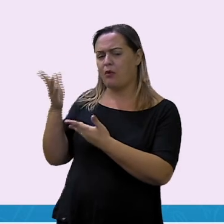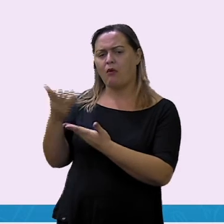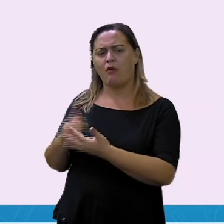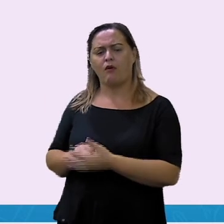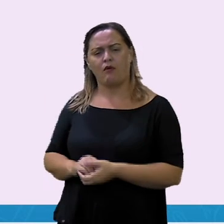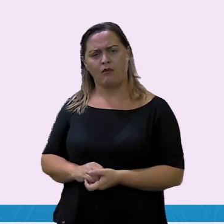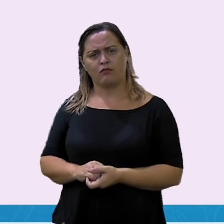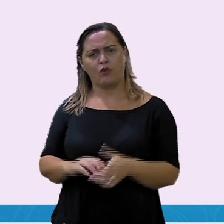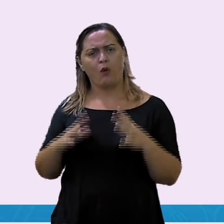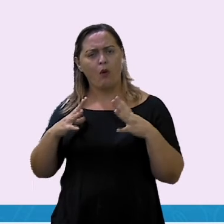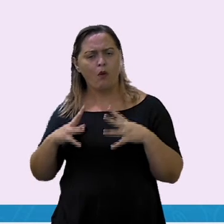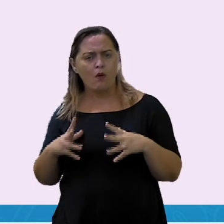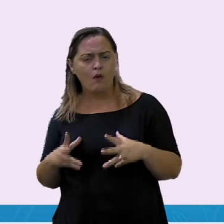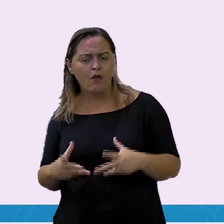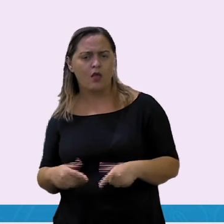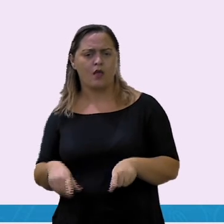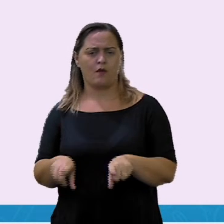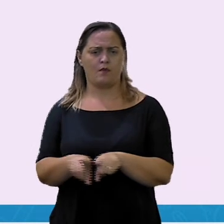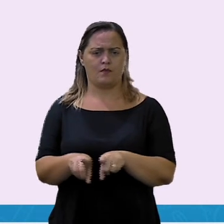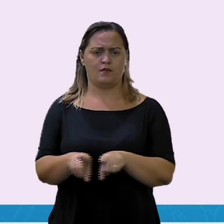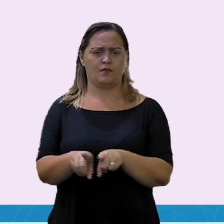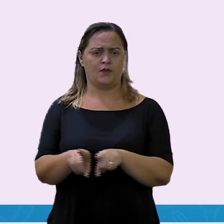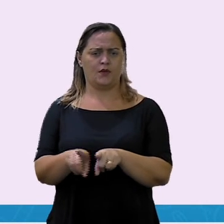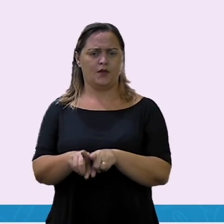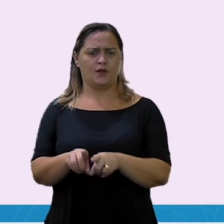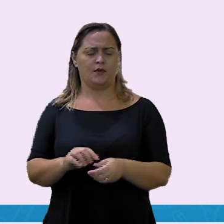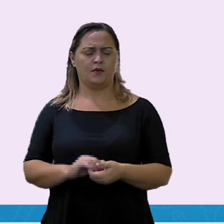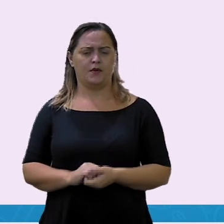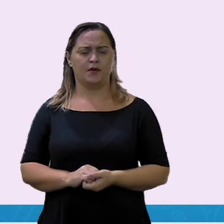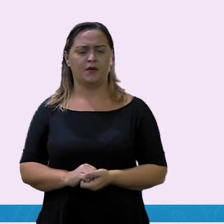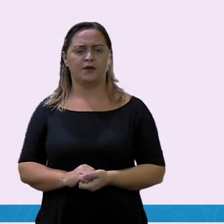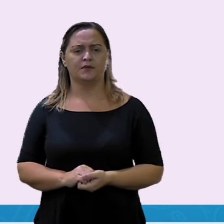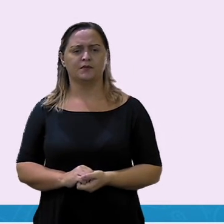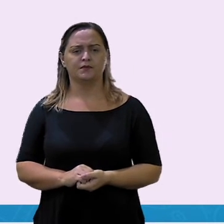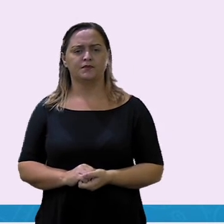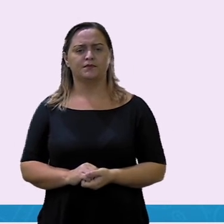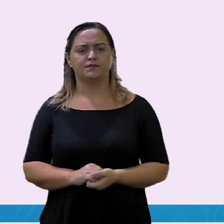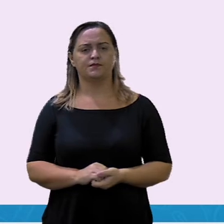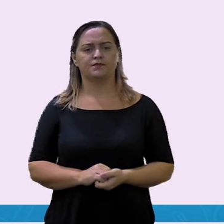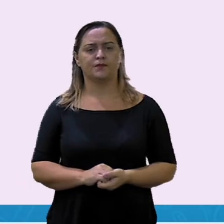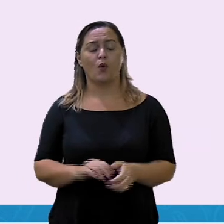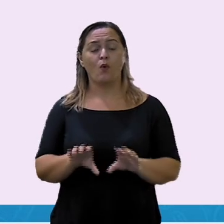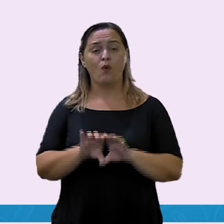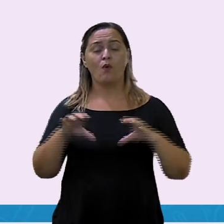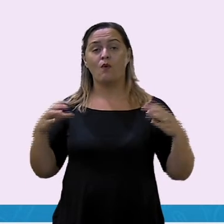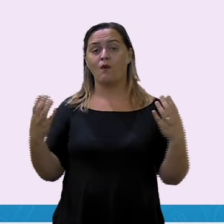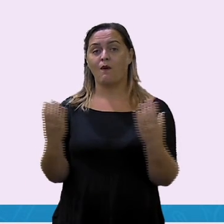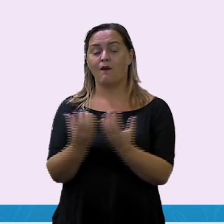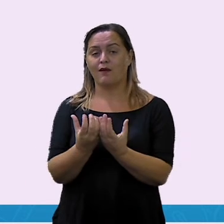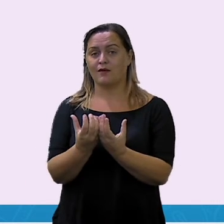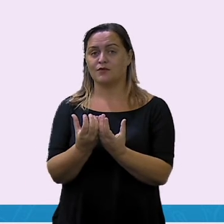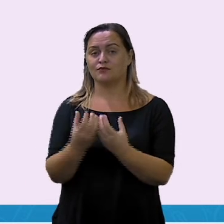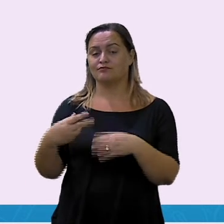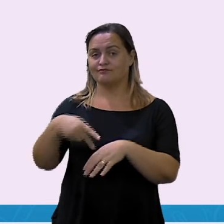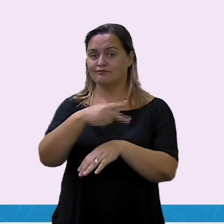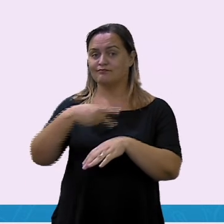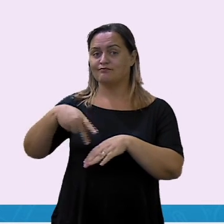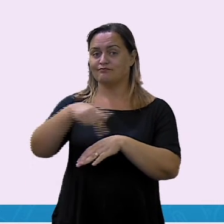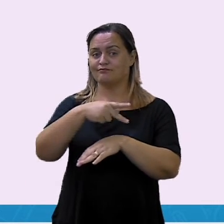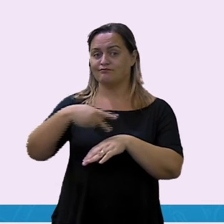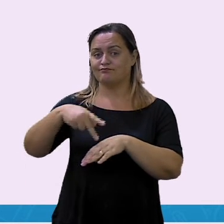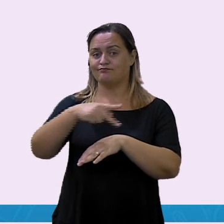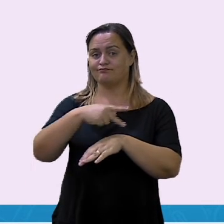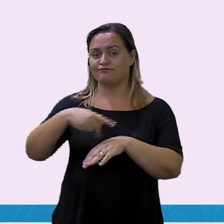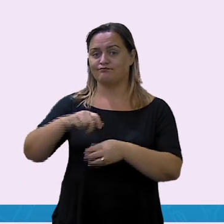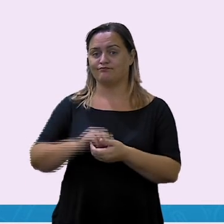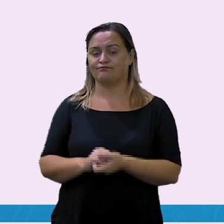Oscar Niemeyer, projetado e construído por ele. O Congresso Nacional Federal, foi